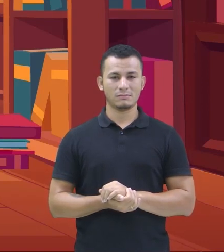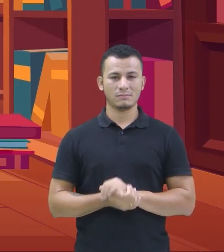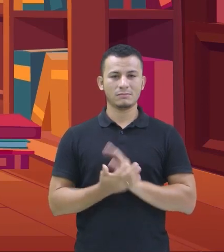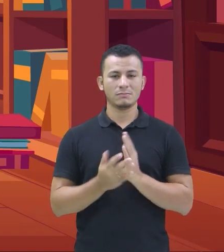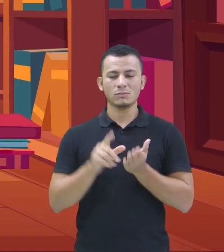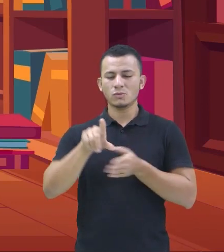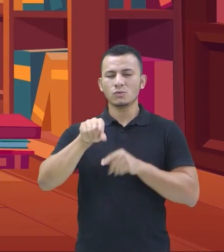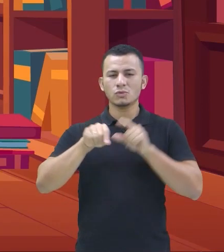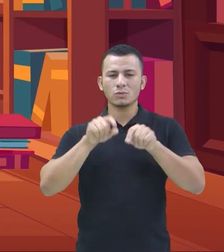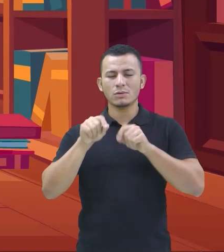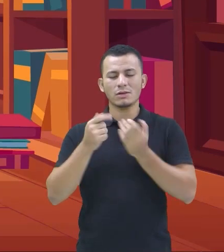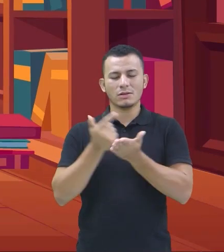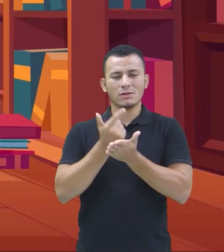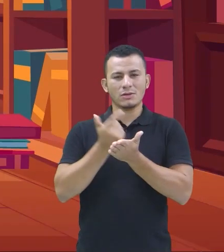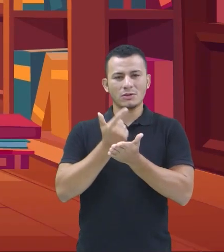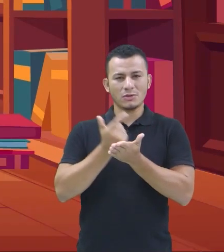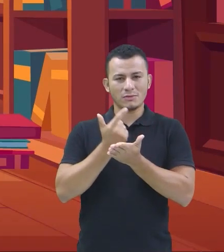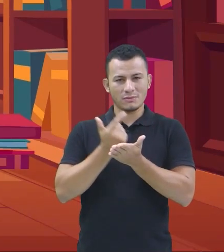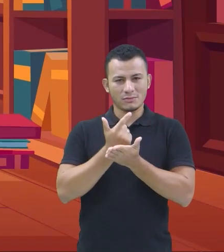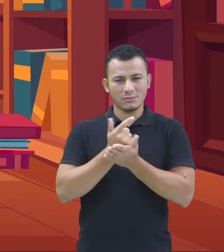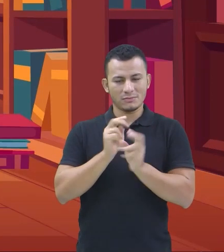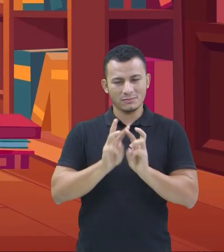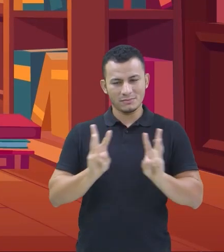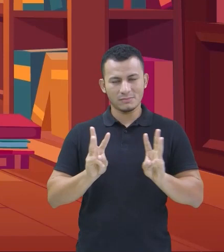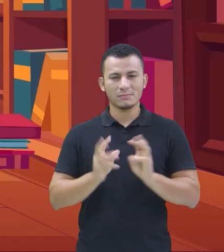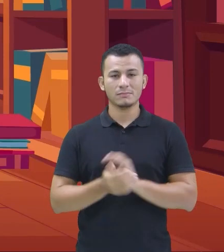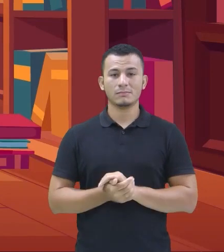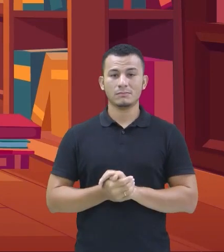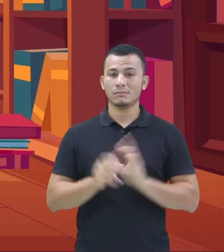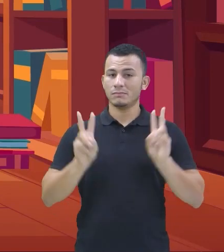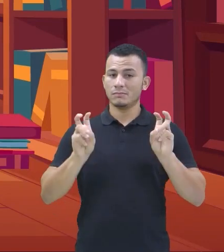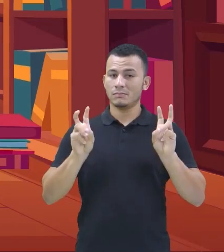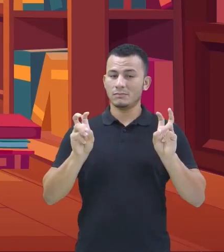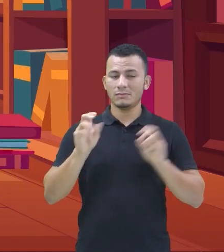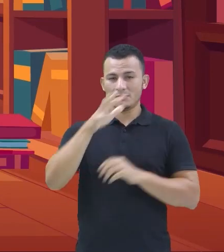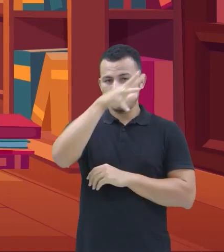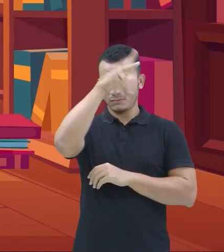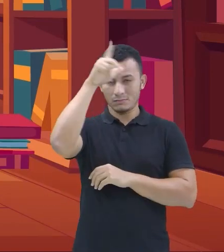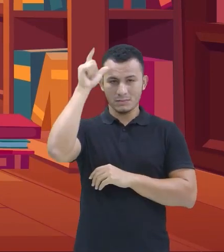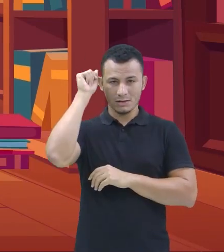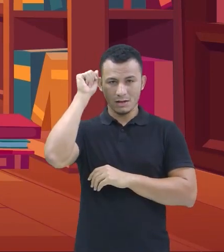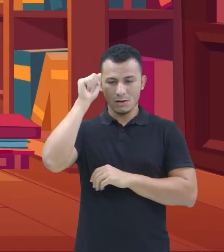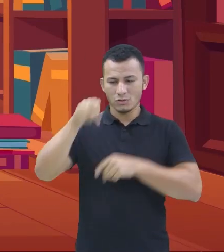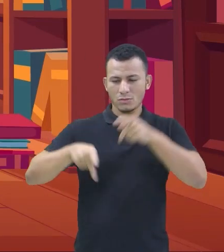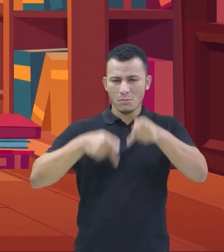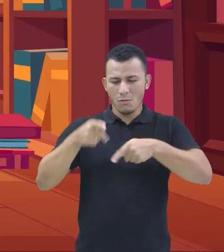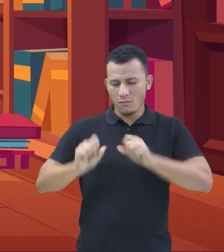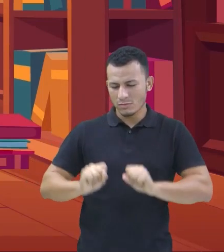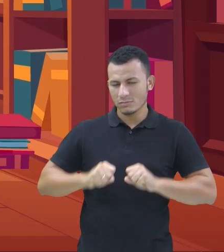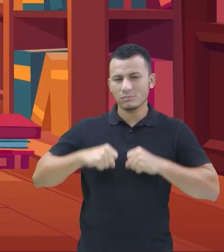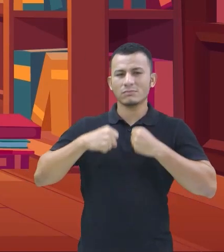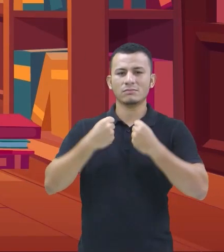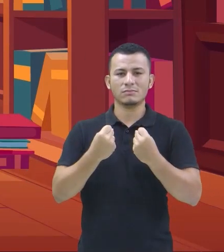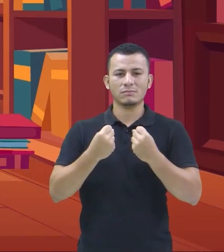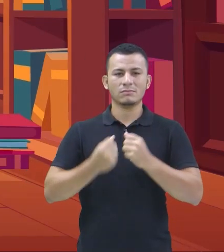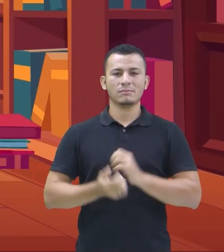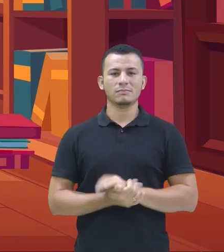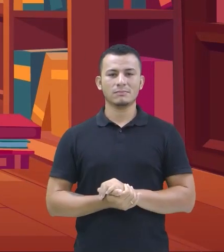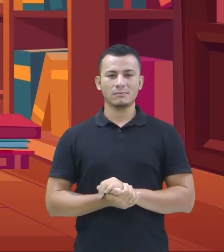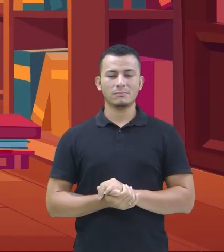livro virtual. O nome dele é Manaus, Terra de Gente Guerreira.